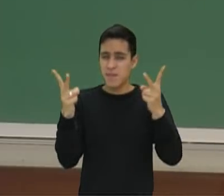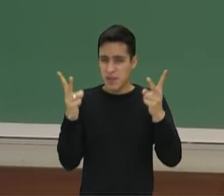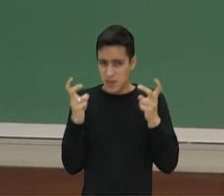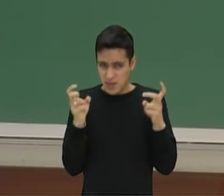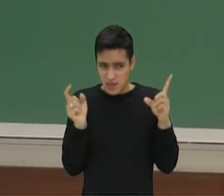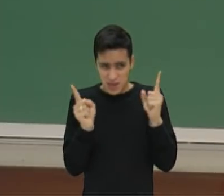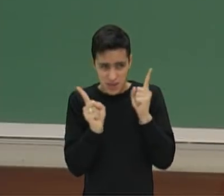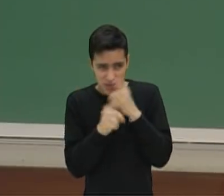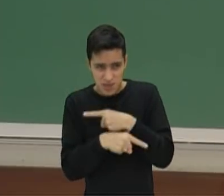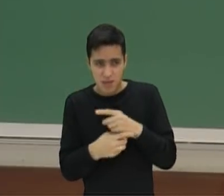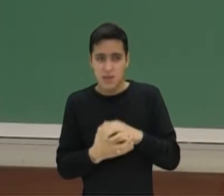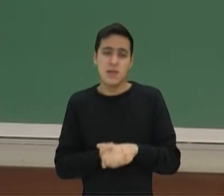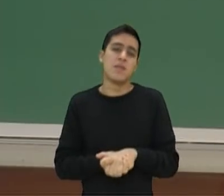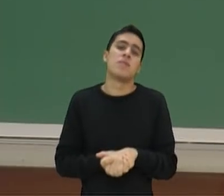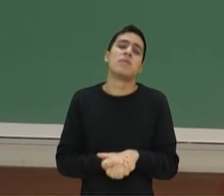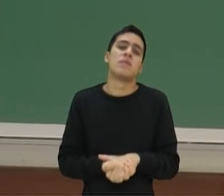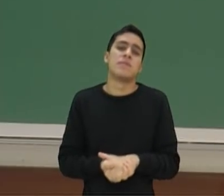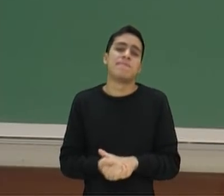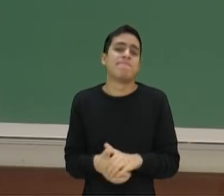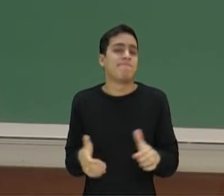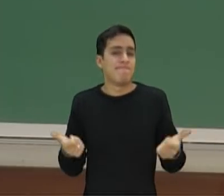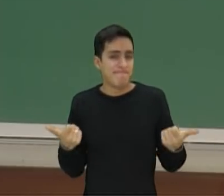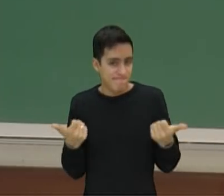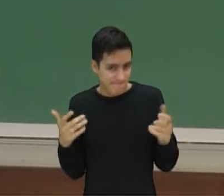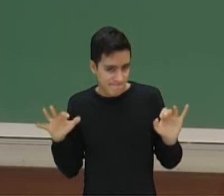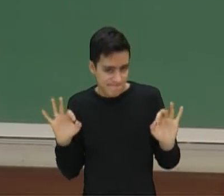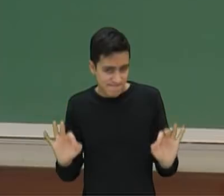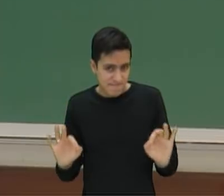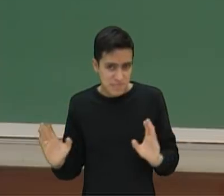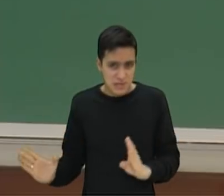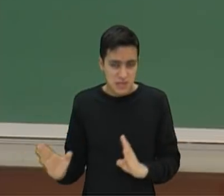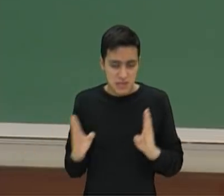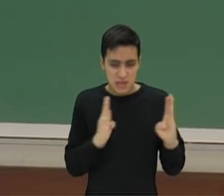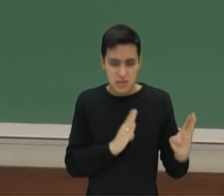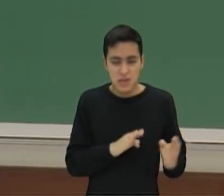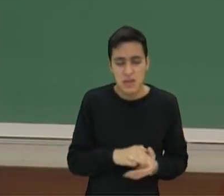o inverso, certo?